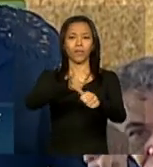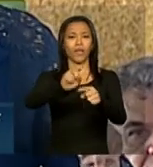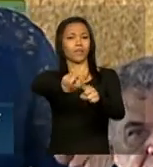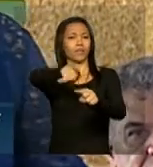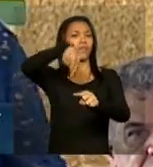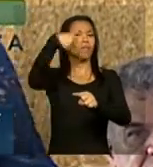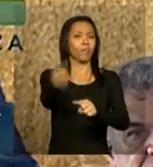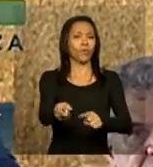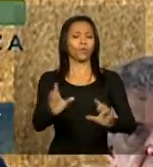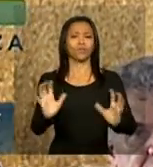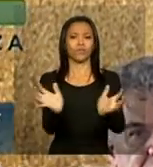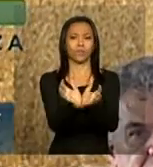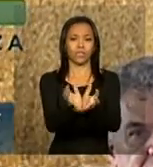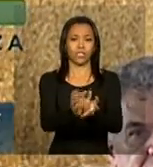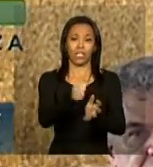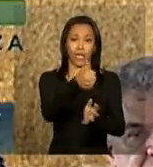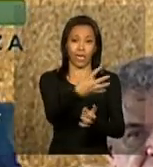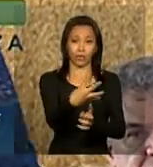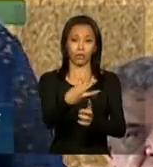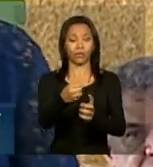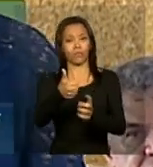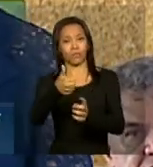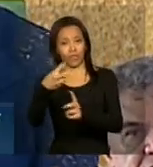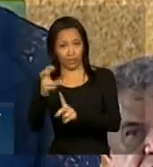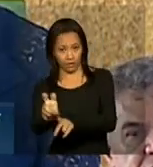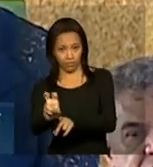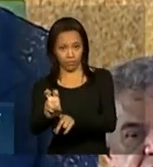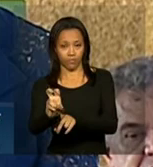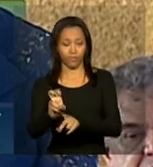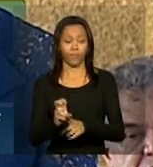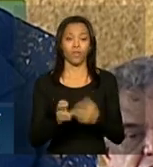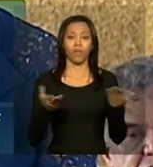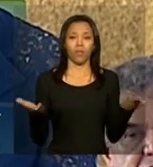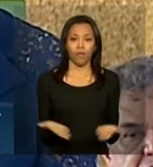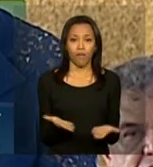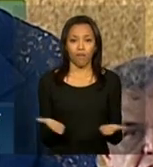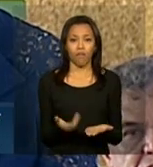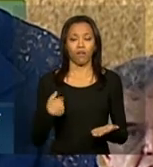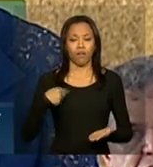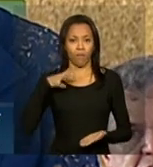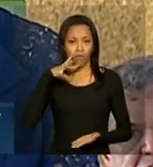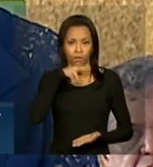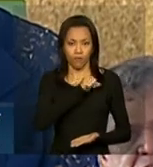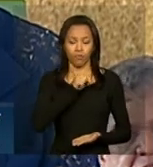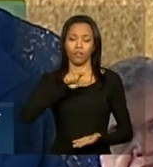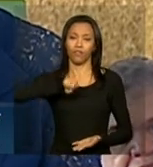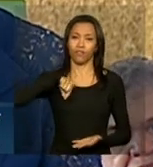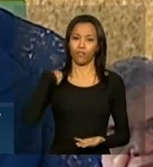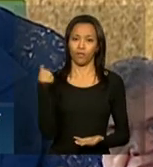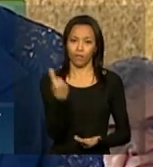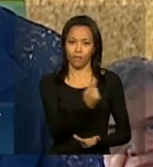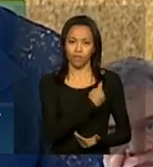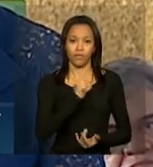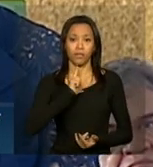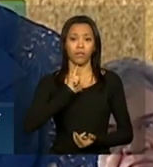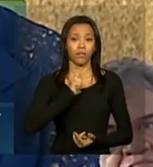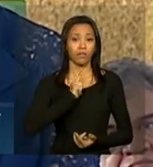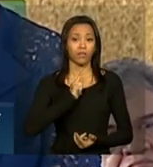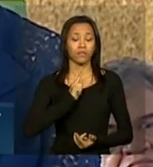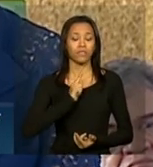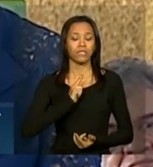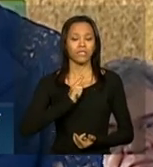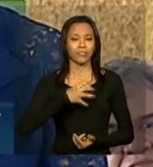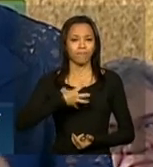safra 14 para 15. E agora, eu acho que nós temos de ter